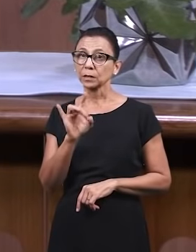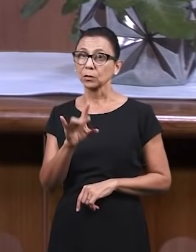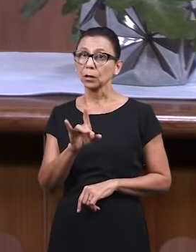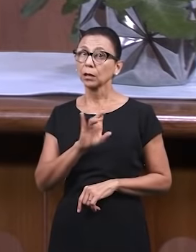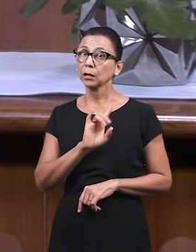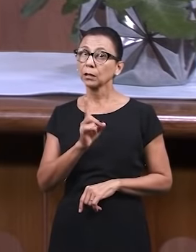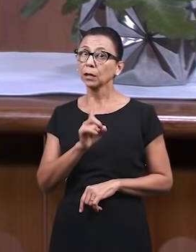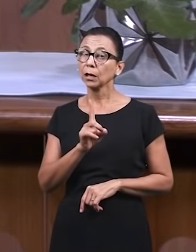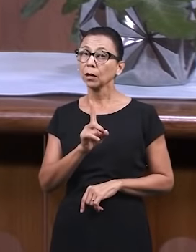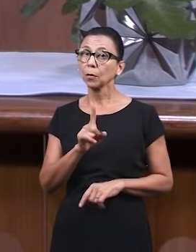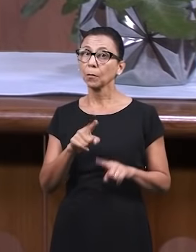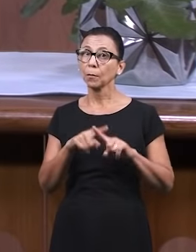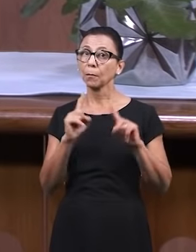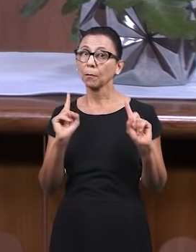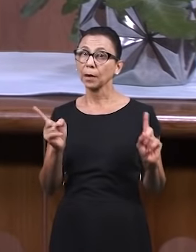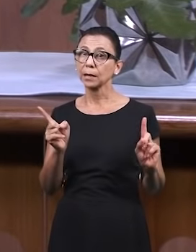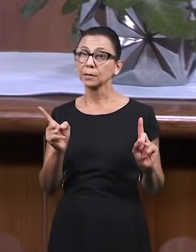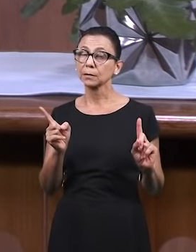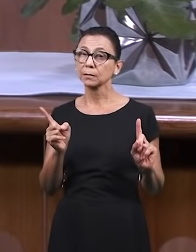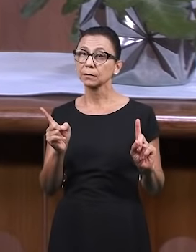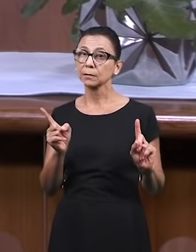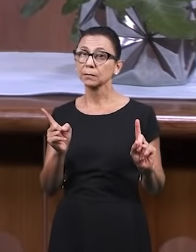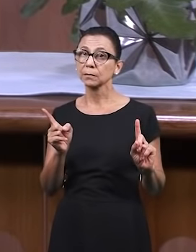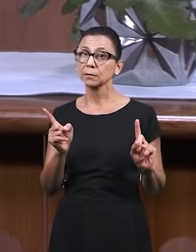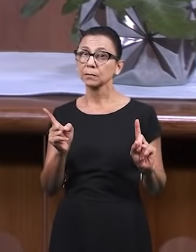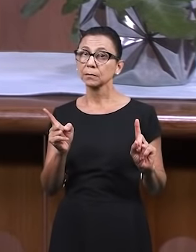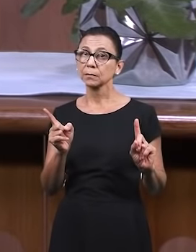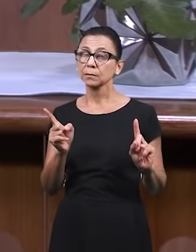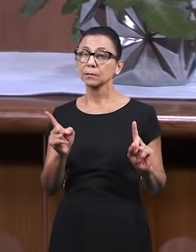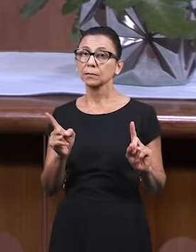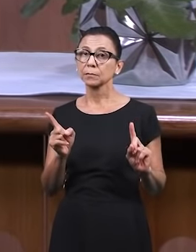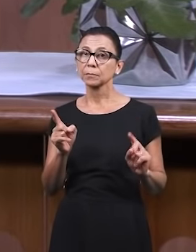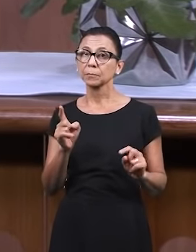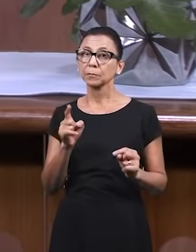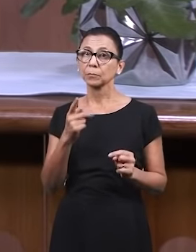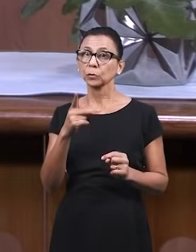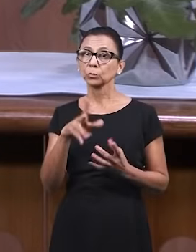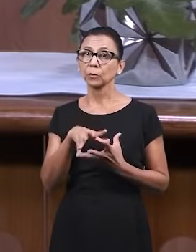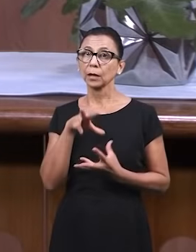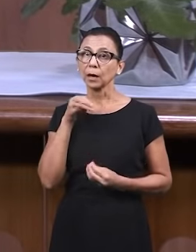pela comida que permanece para a vida eterna.